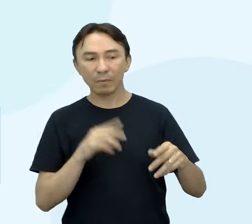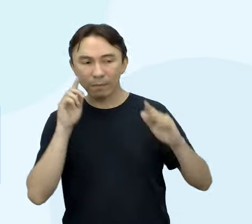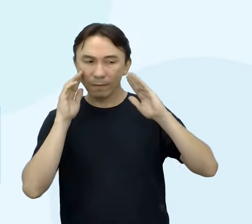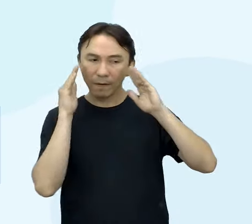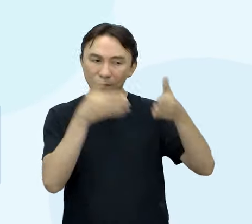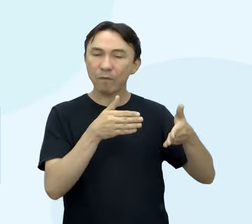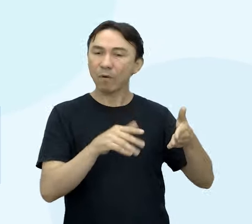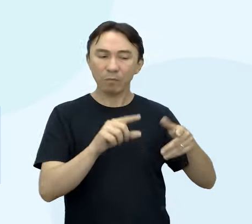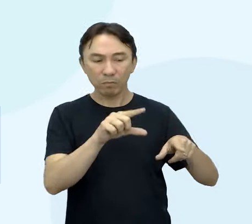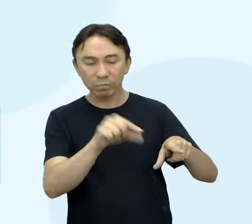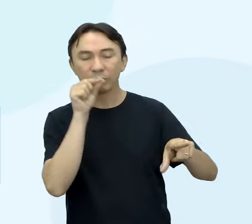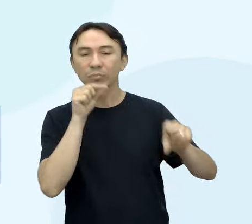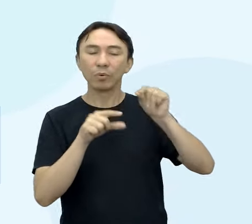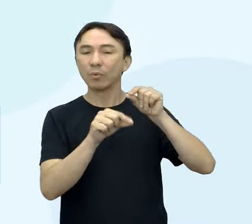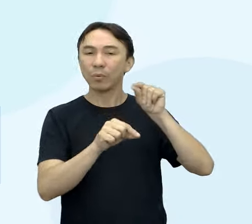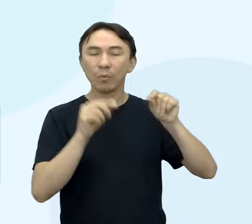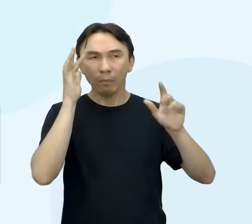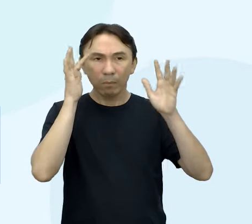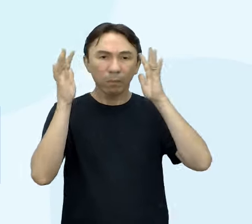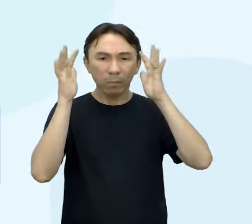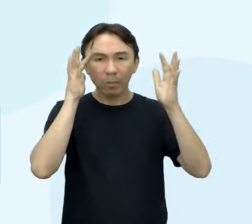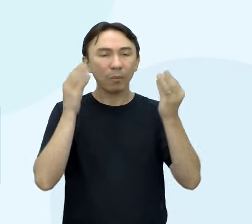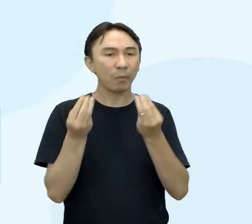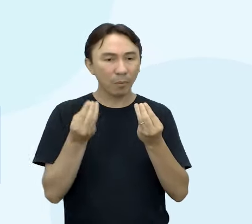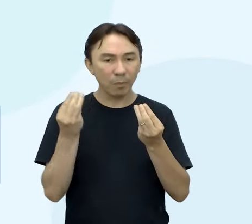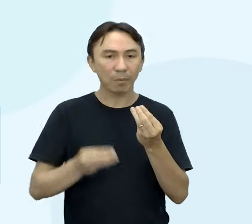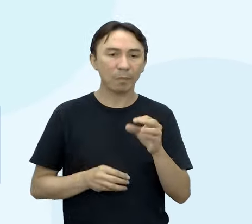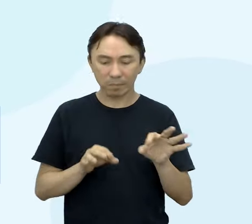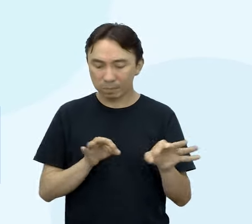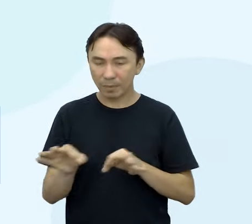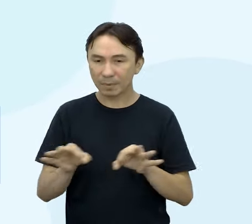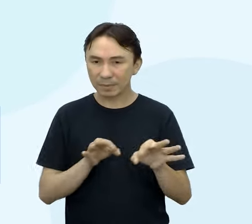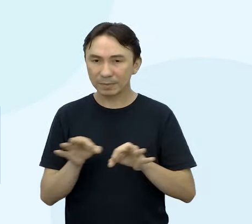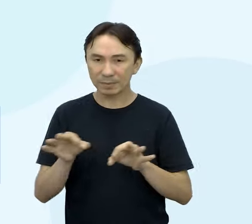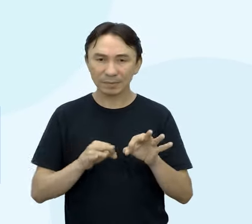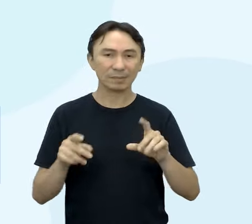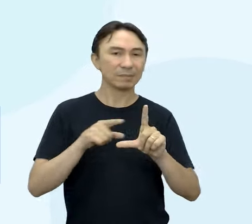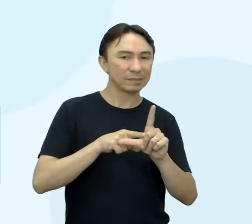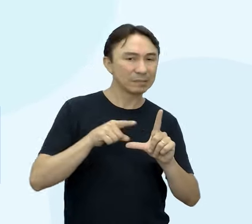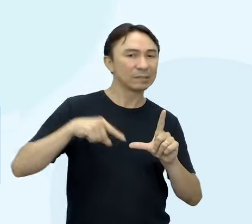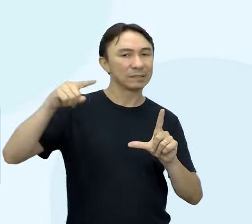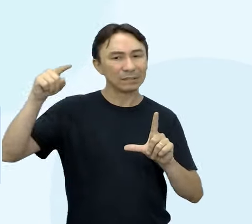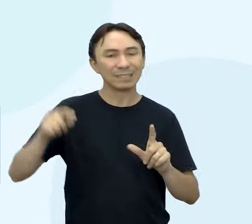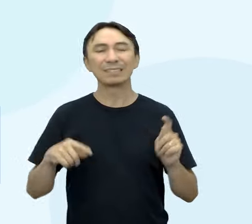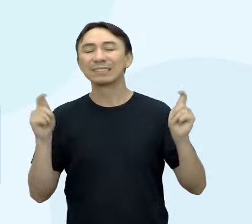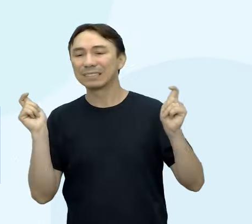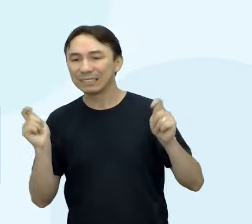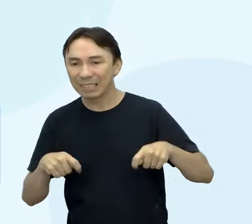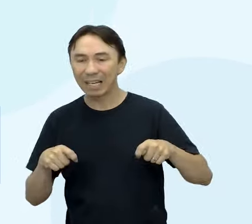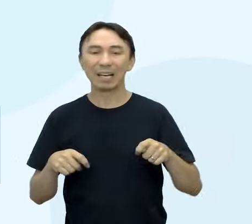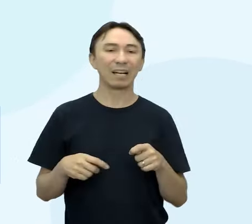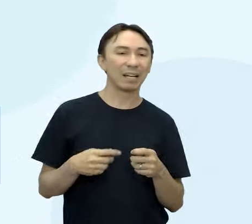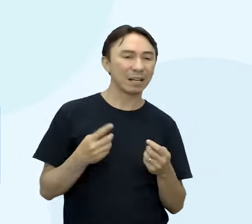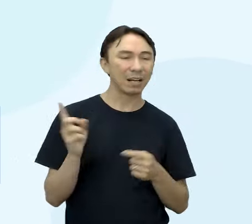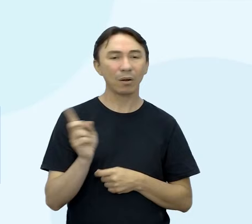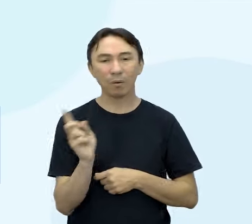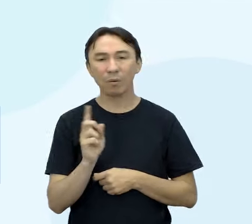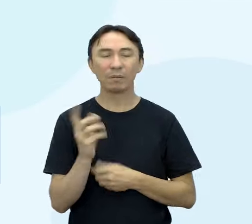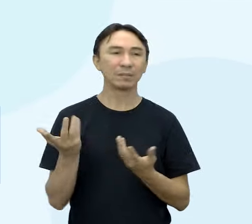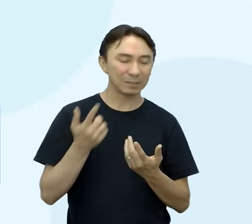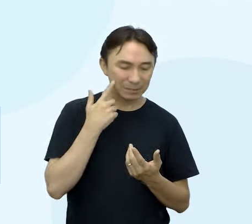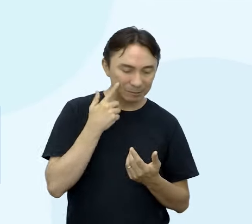pesquisa estatística e verificar a viabilidade dessa escolha, ou seja, ver se realmente o que a gente escolheu é viável